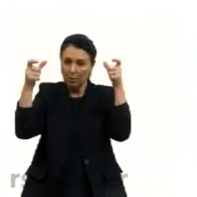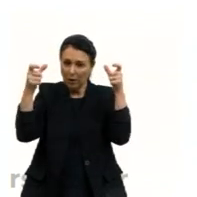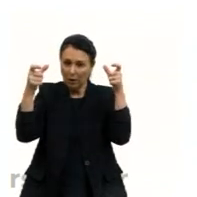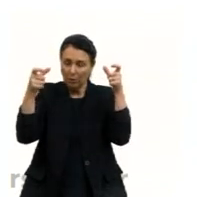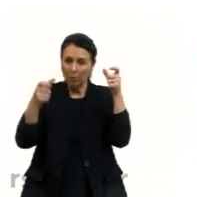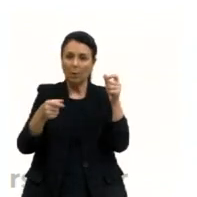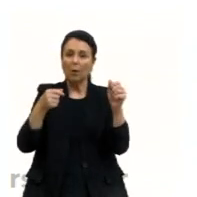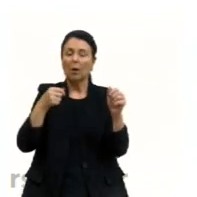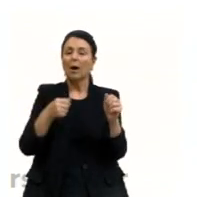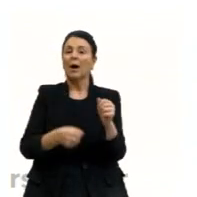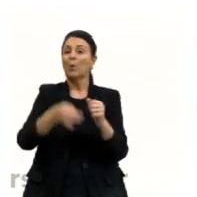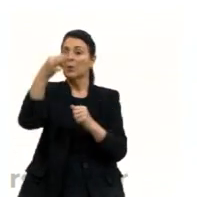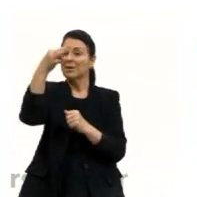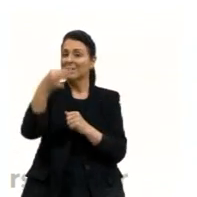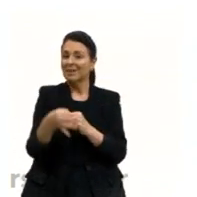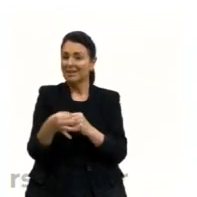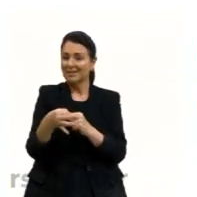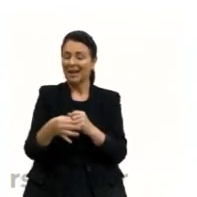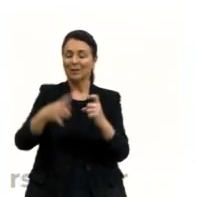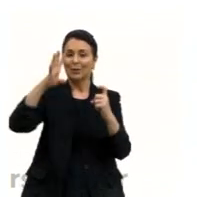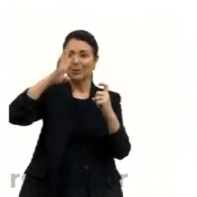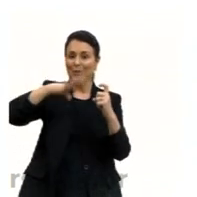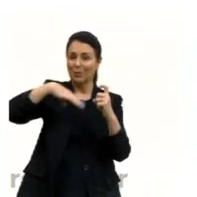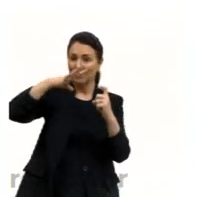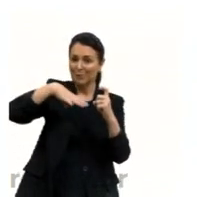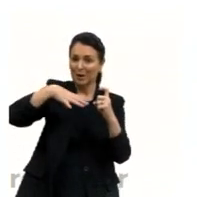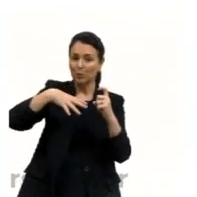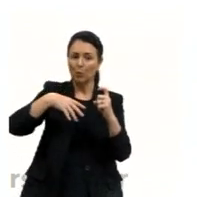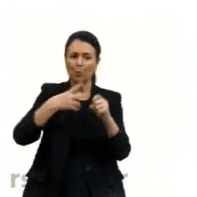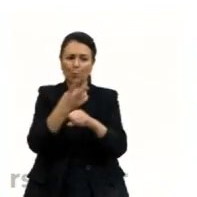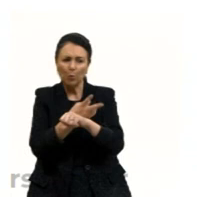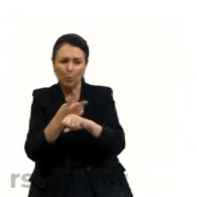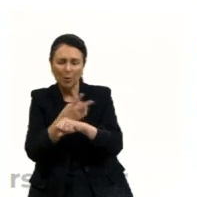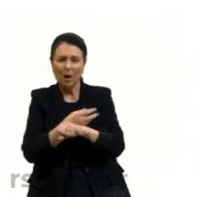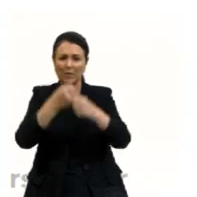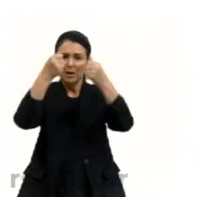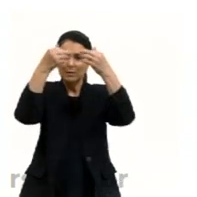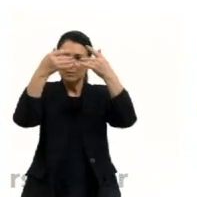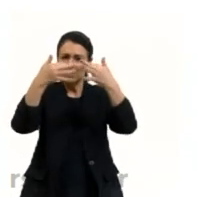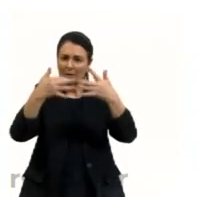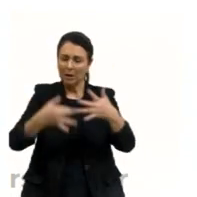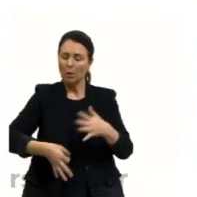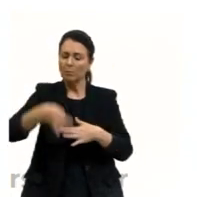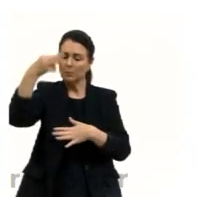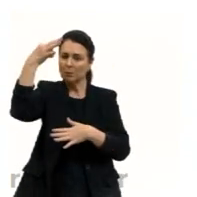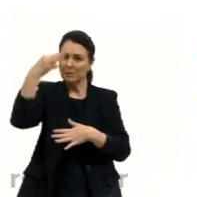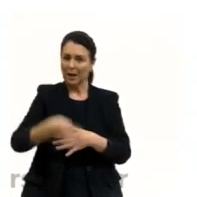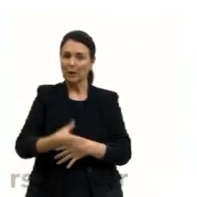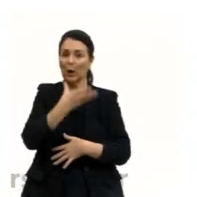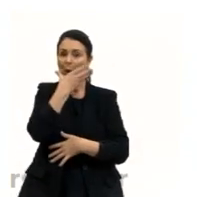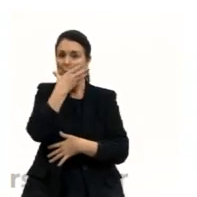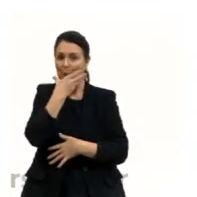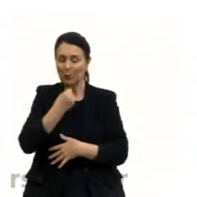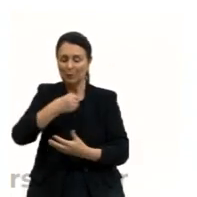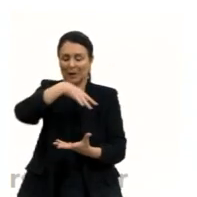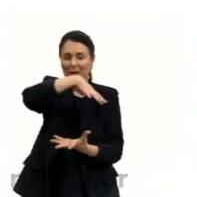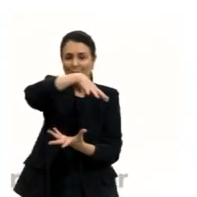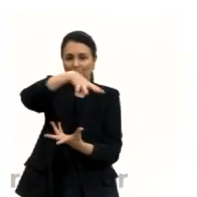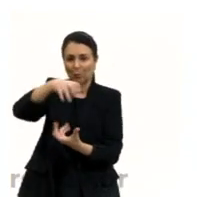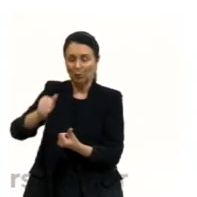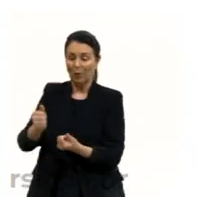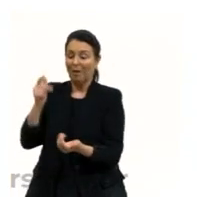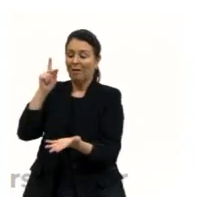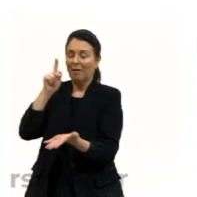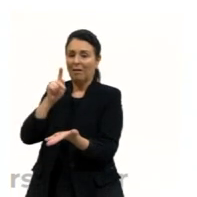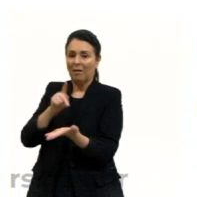alternativa correta Olha o o cabo explicações definitivas acerca do homem e do mundo e